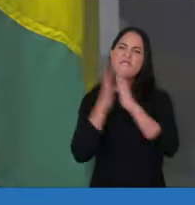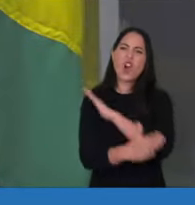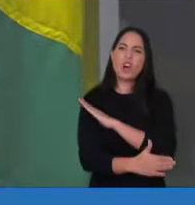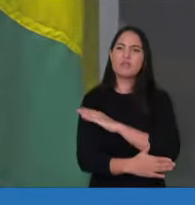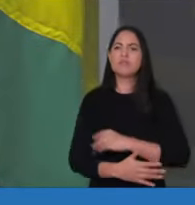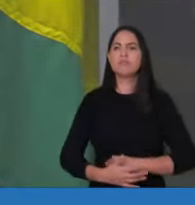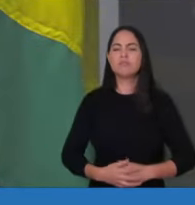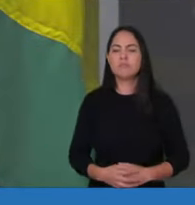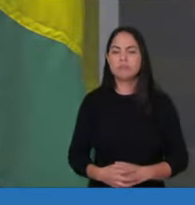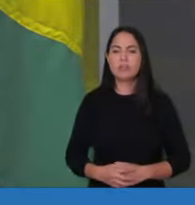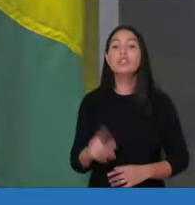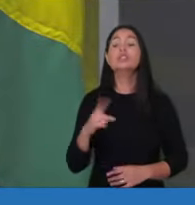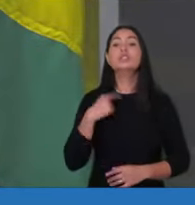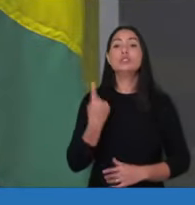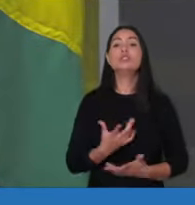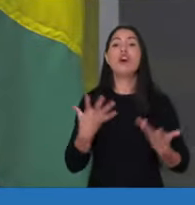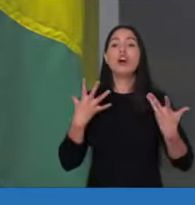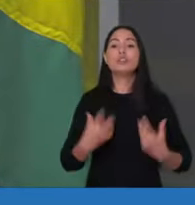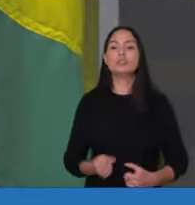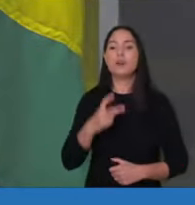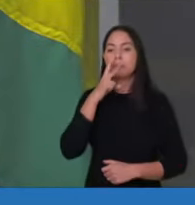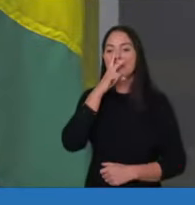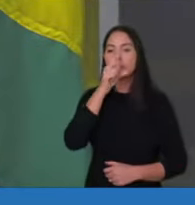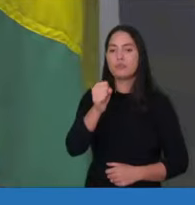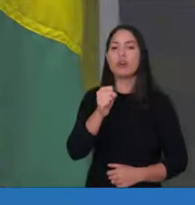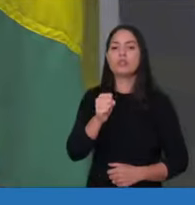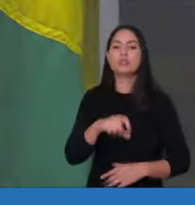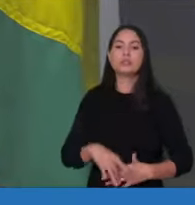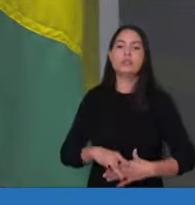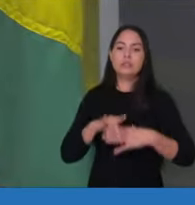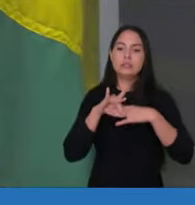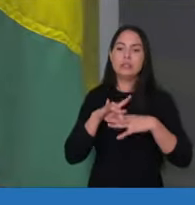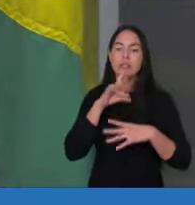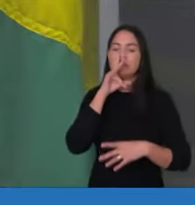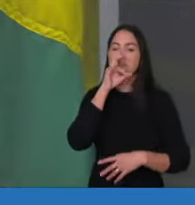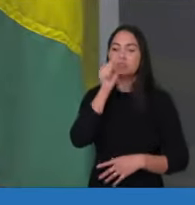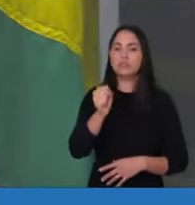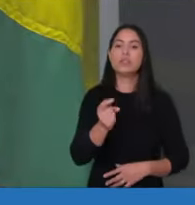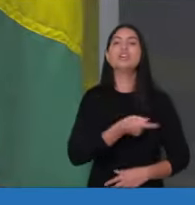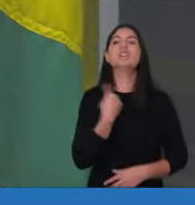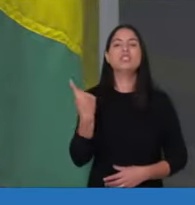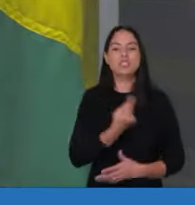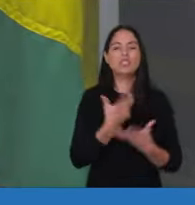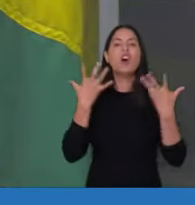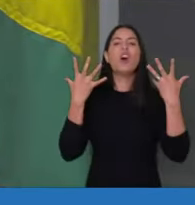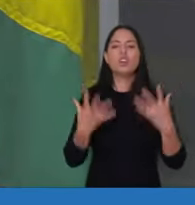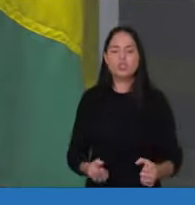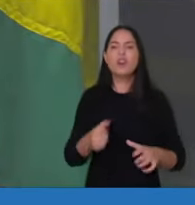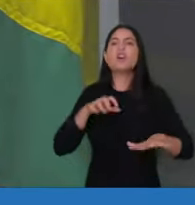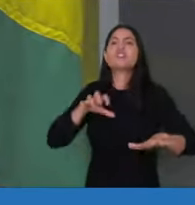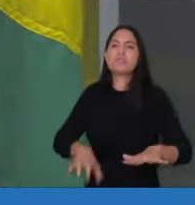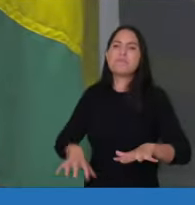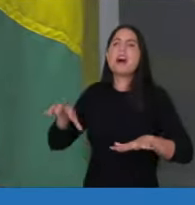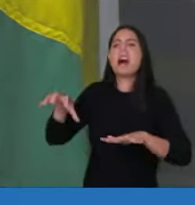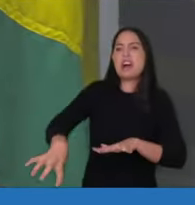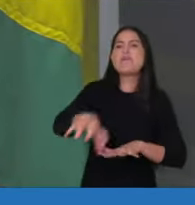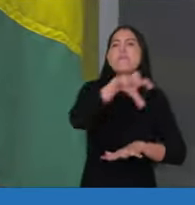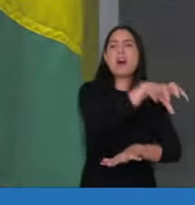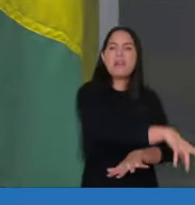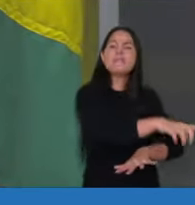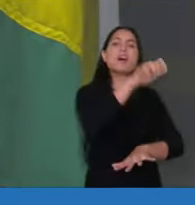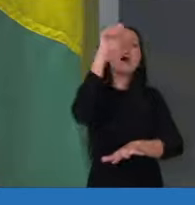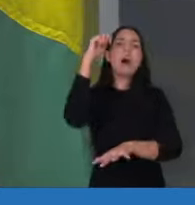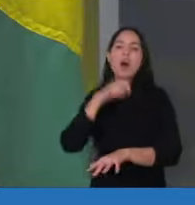vamos fortalecer nossas lideranças. Nós vamos criar espaços para que as mulheres possam